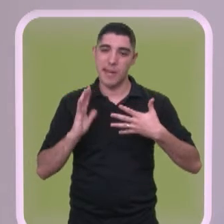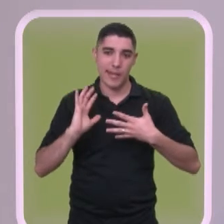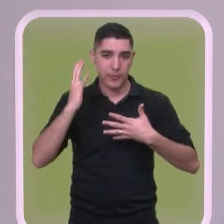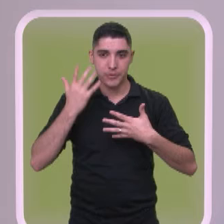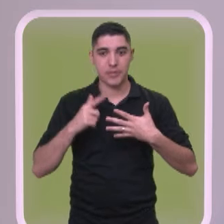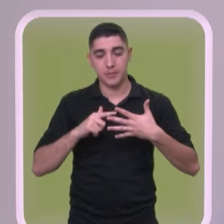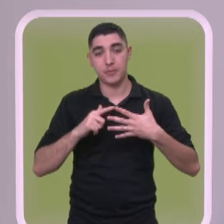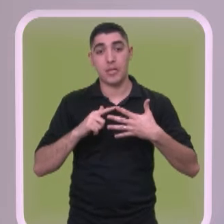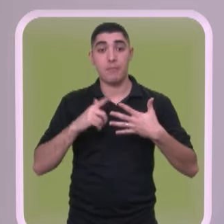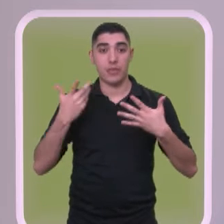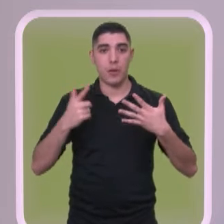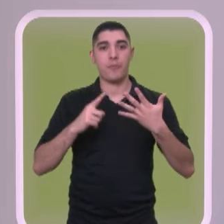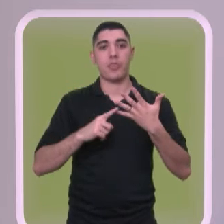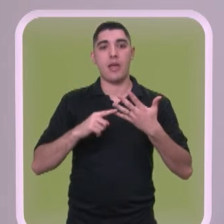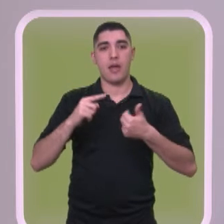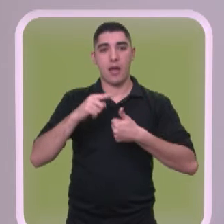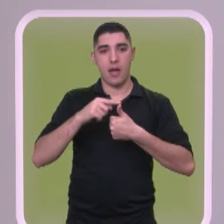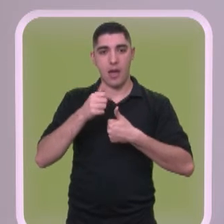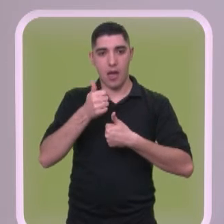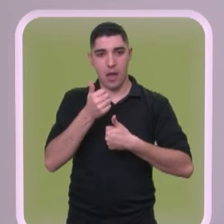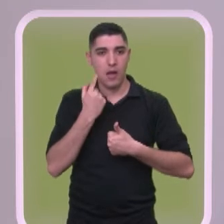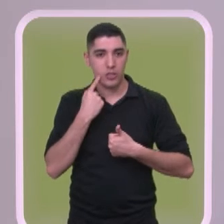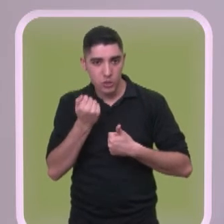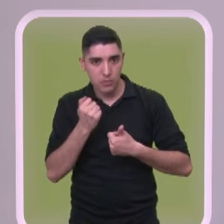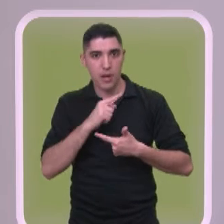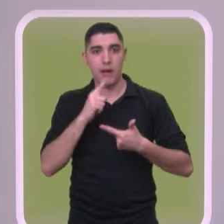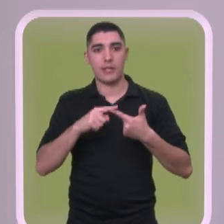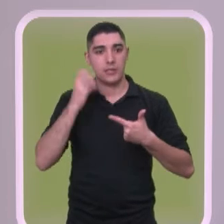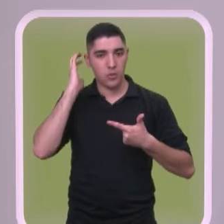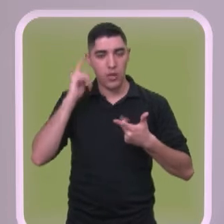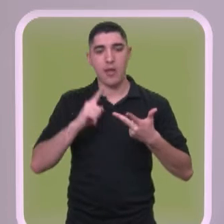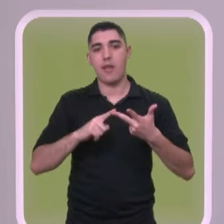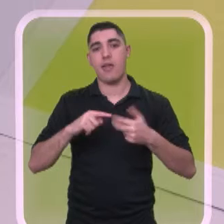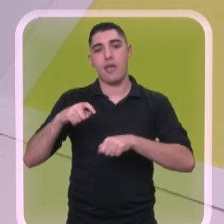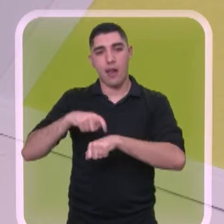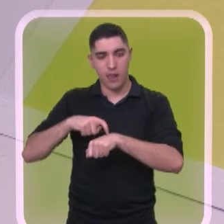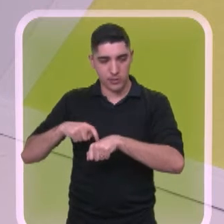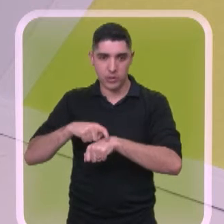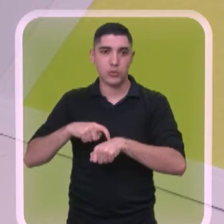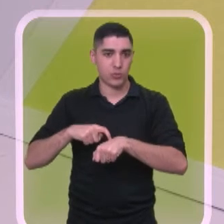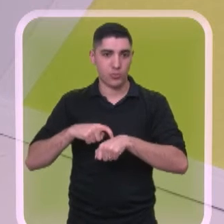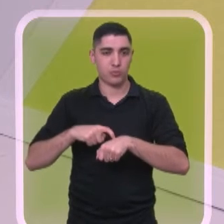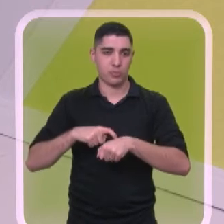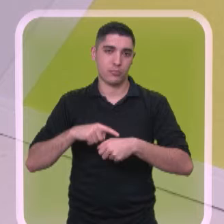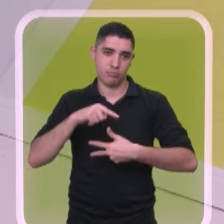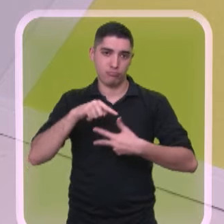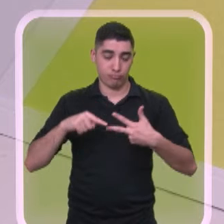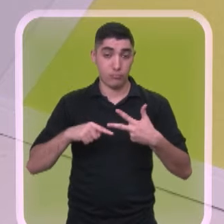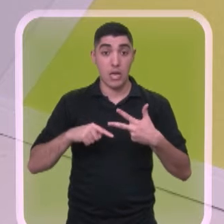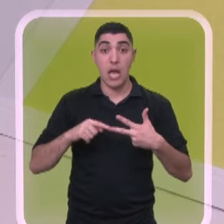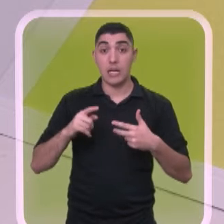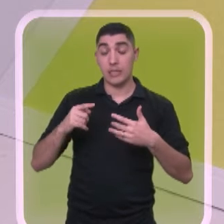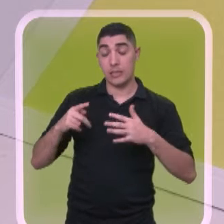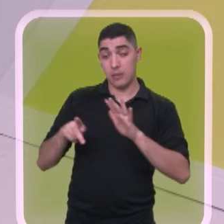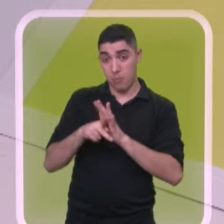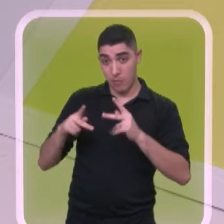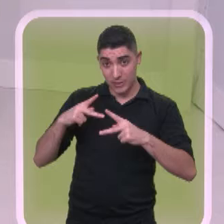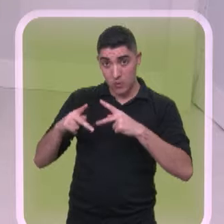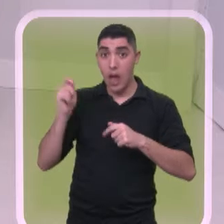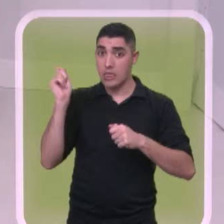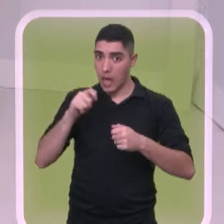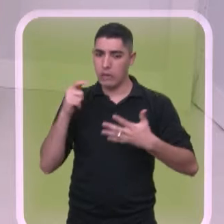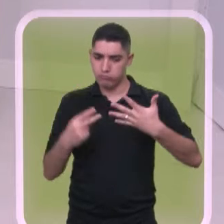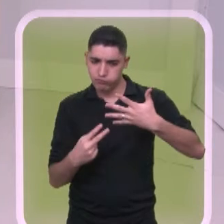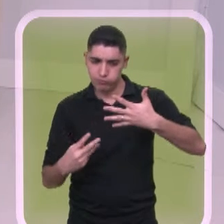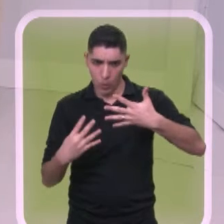Guarulhos. Depois, Atibaia, Santo André, Araçatuba, tá tudo em aberto ainda. O São José ainda pode chegar à vice-liderança, Brunão. E